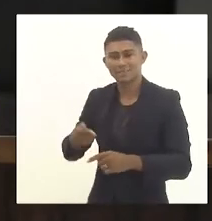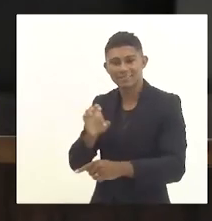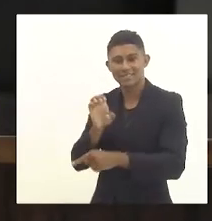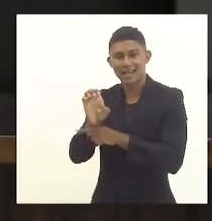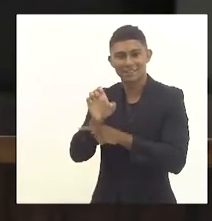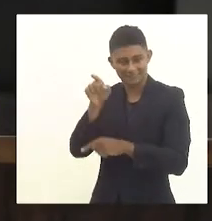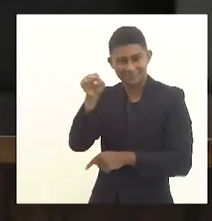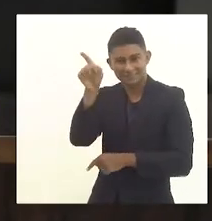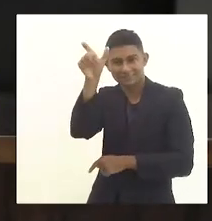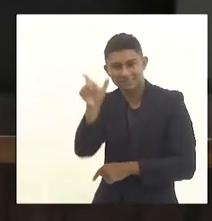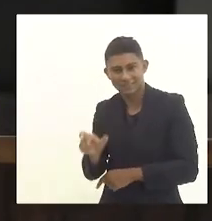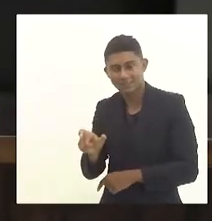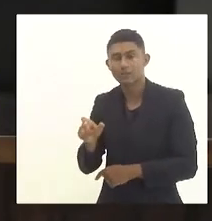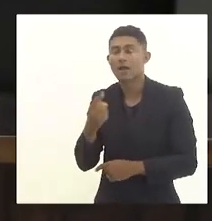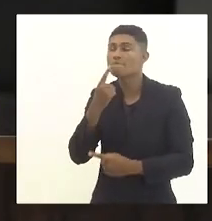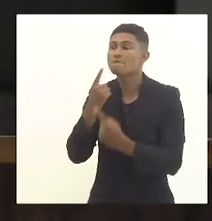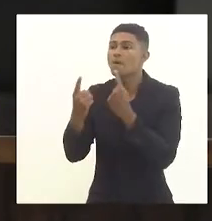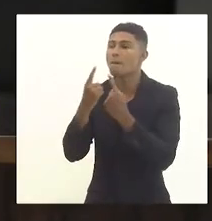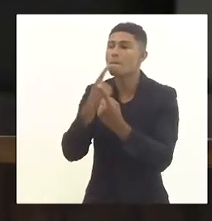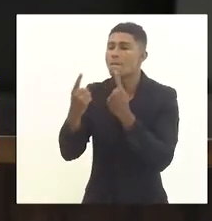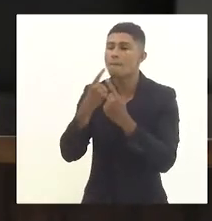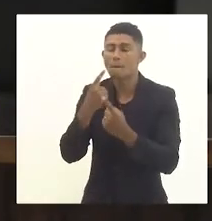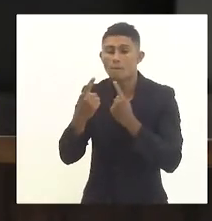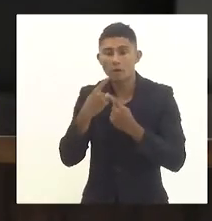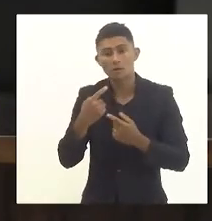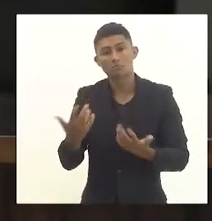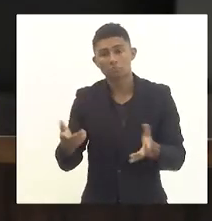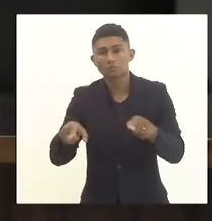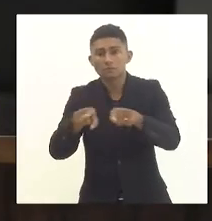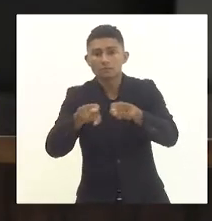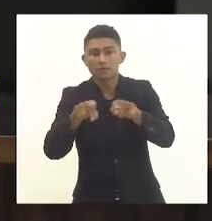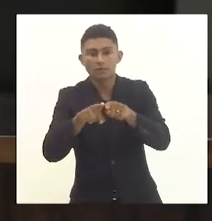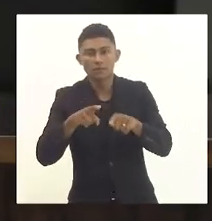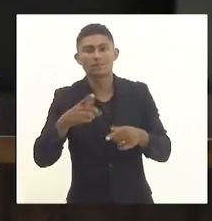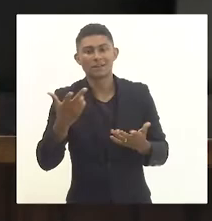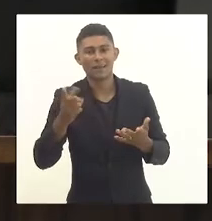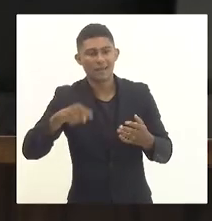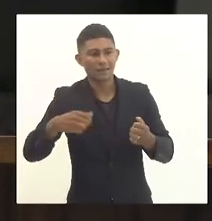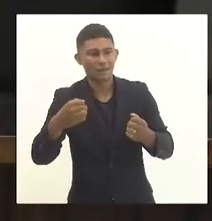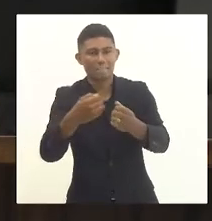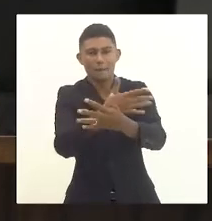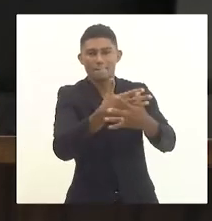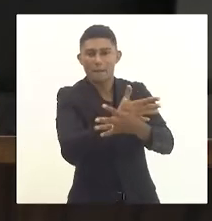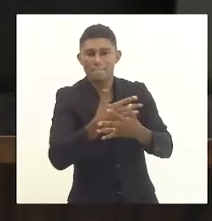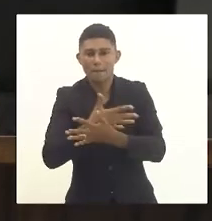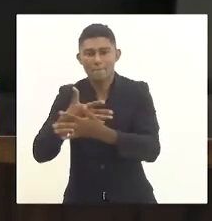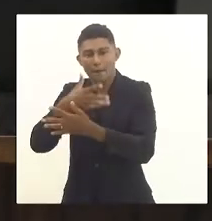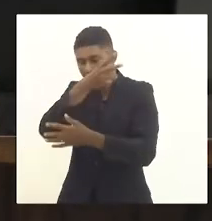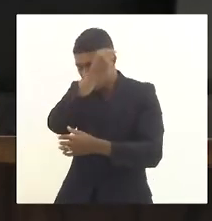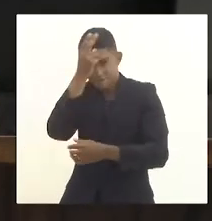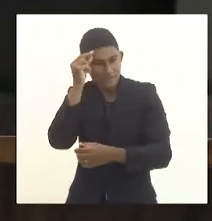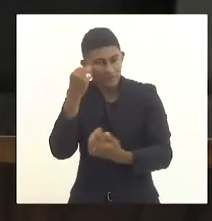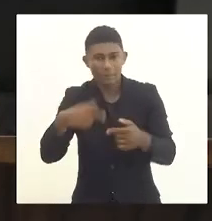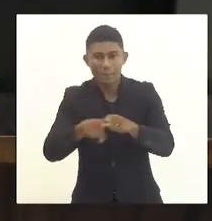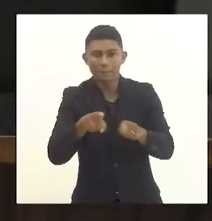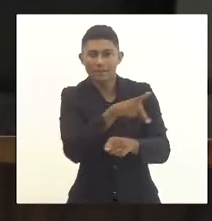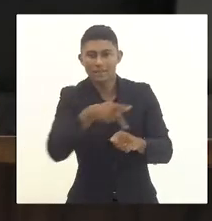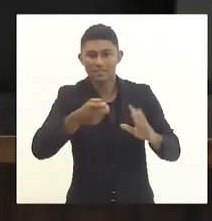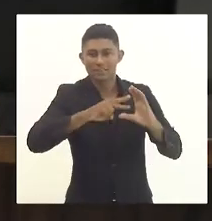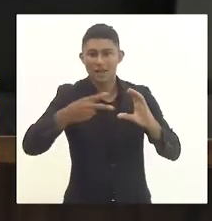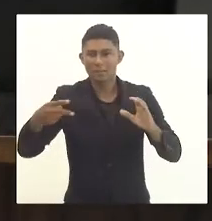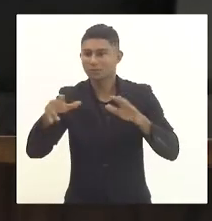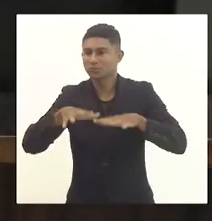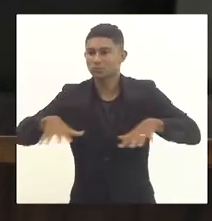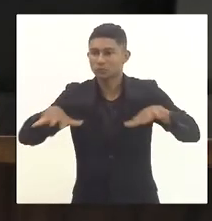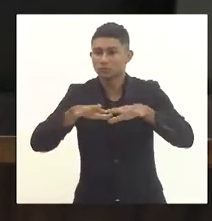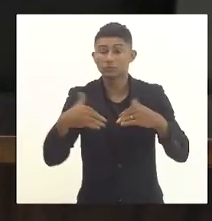Castro e aos prefeitos e presidentes de câmaras. Então, quero aqui, mais uma vez, agradecer a presença